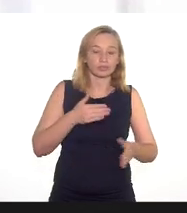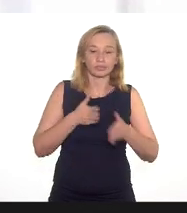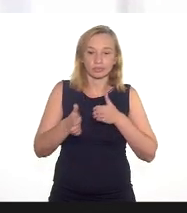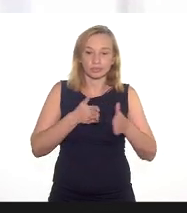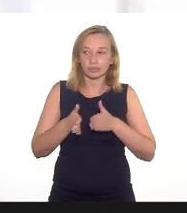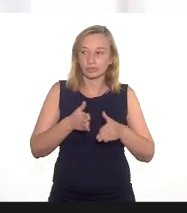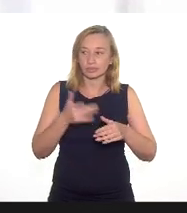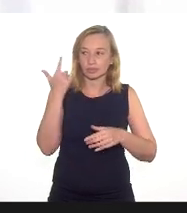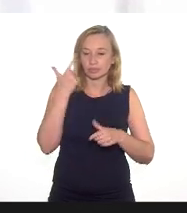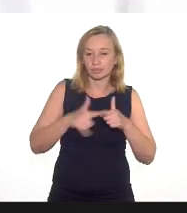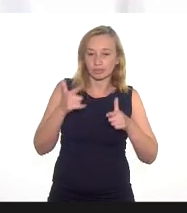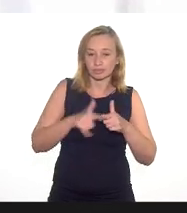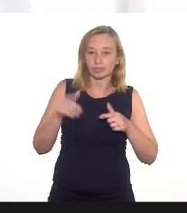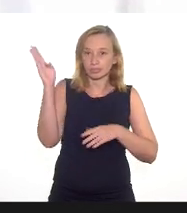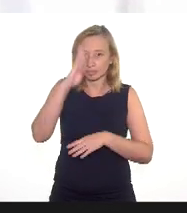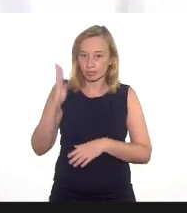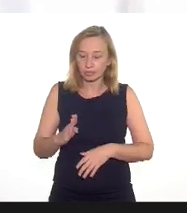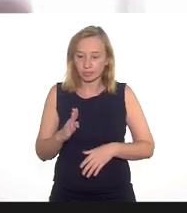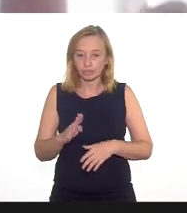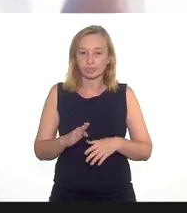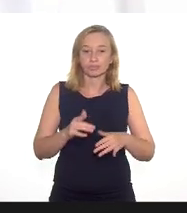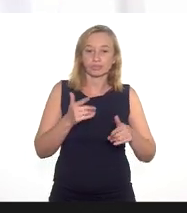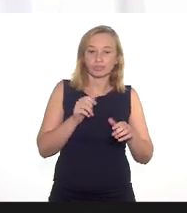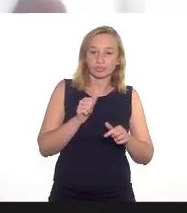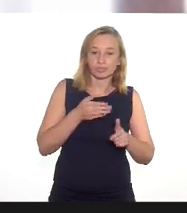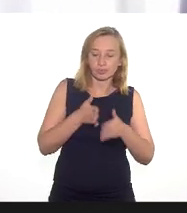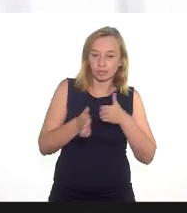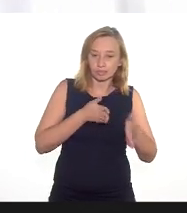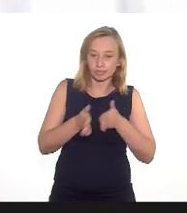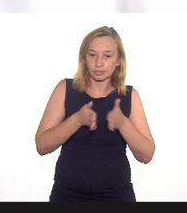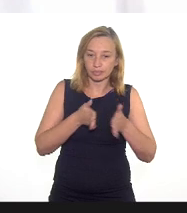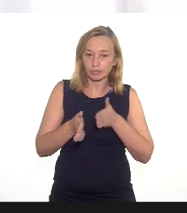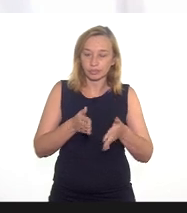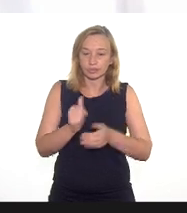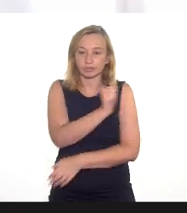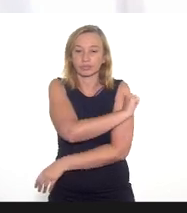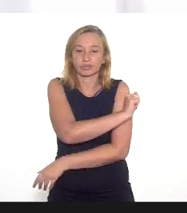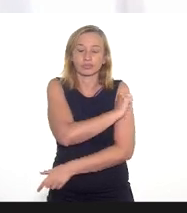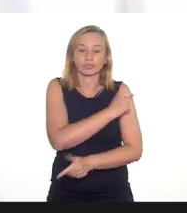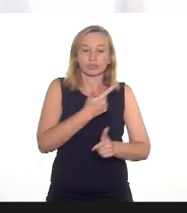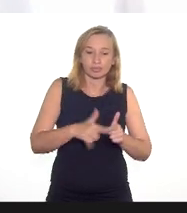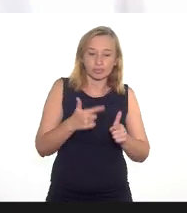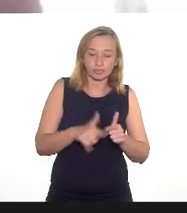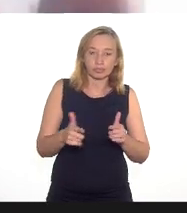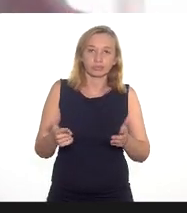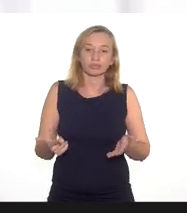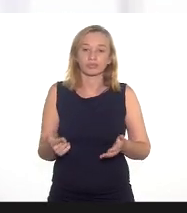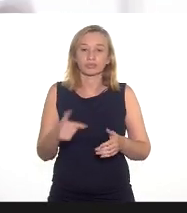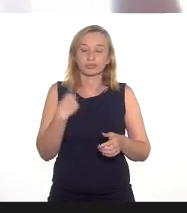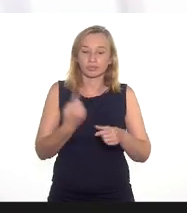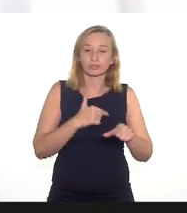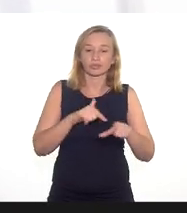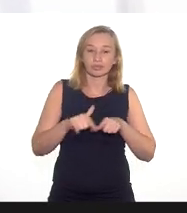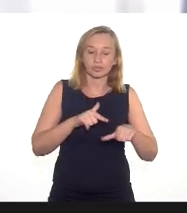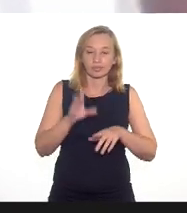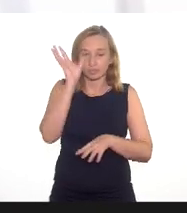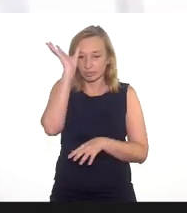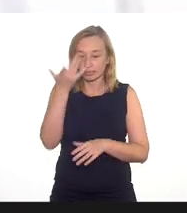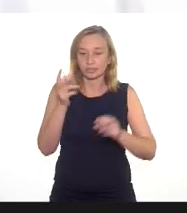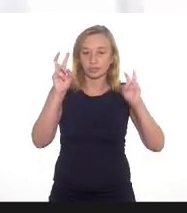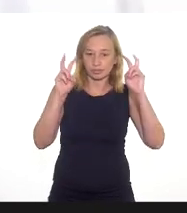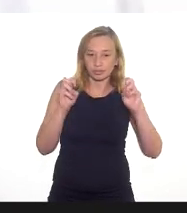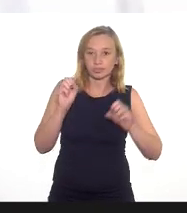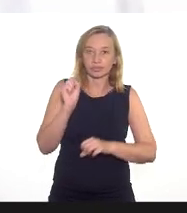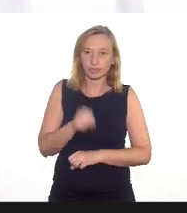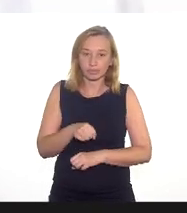grande problema do Brasil. A questão do acesso dos alunos é um grande problema e a gente está trabalhando para resolver essa questão,